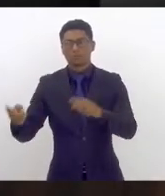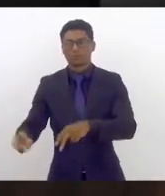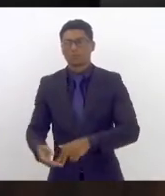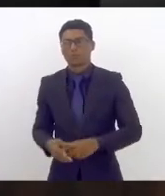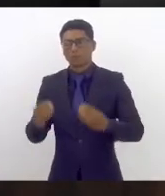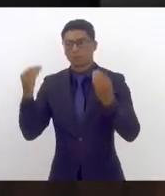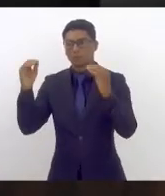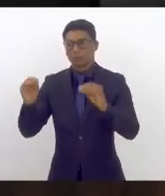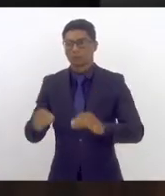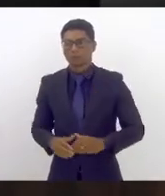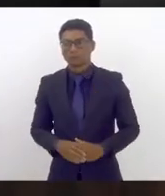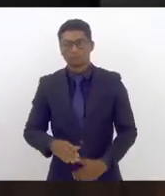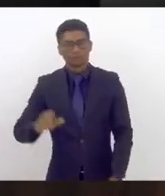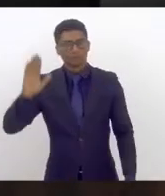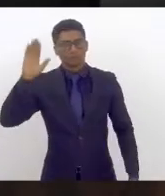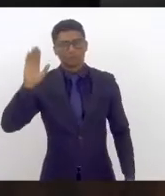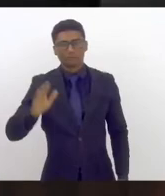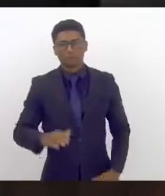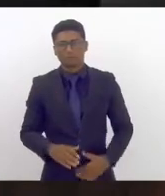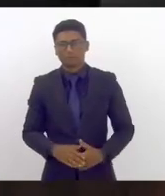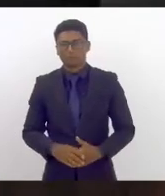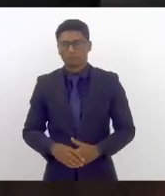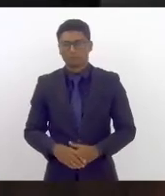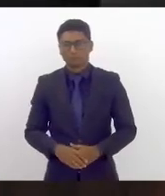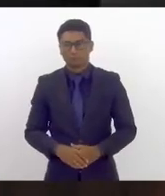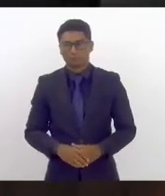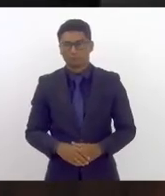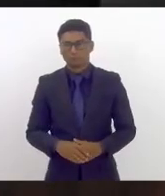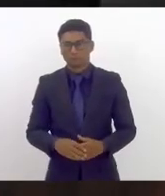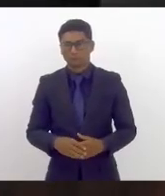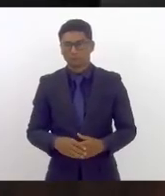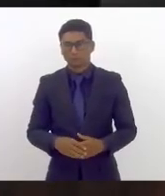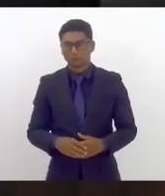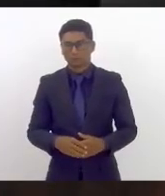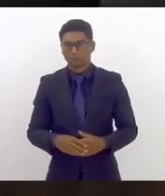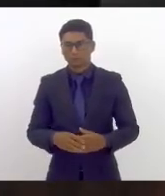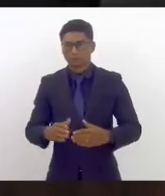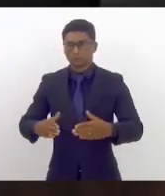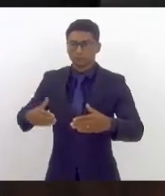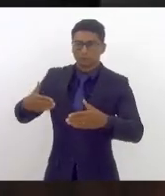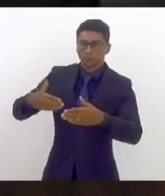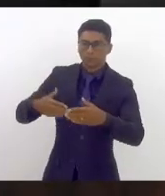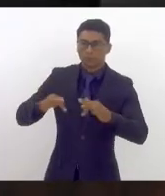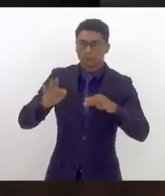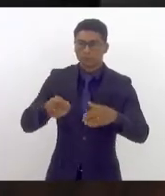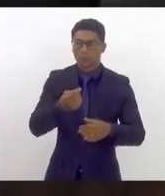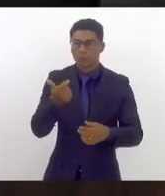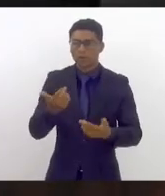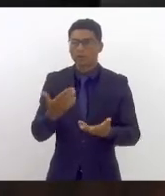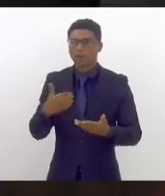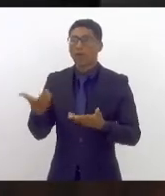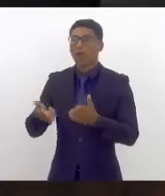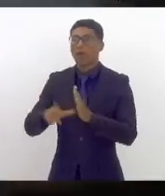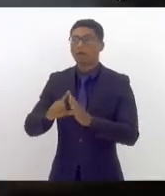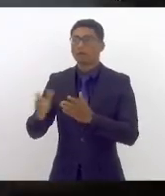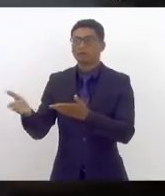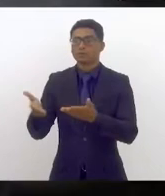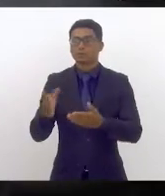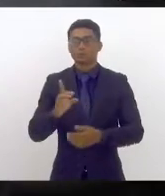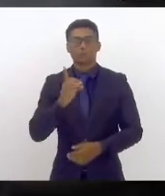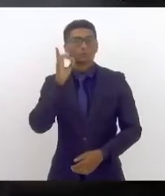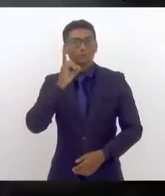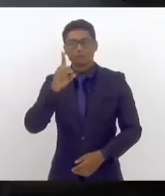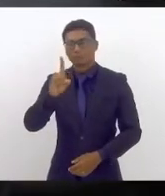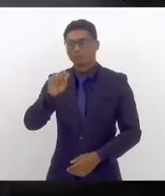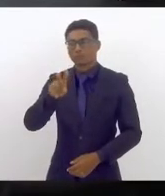pela ordem do dia presidencial antes de encerrar o trabalho passa palavra para deputada Dani Monteiro Presidente